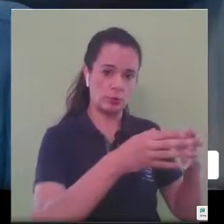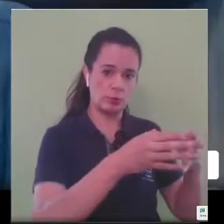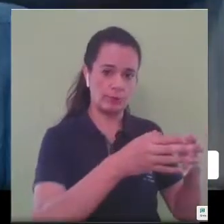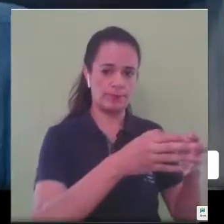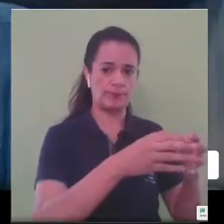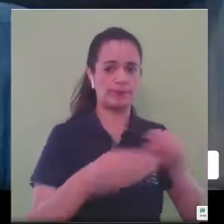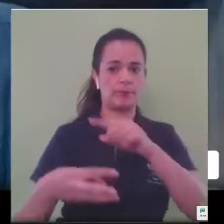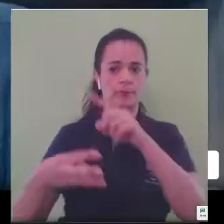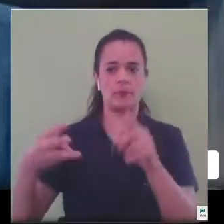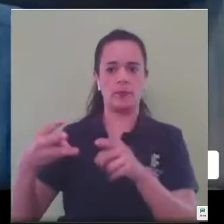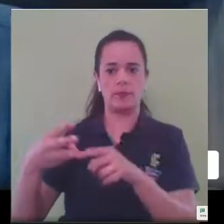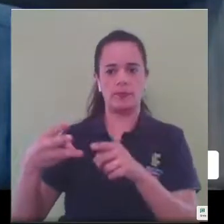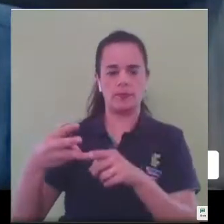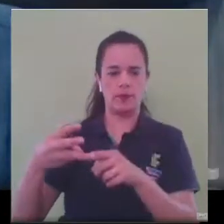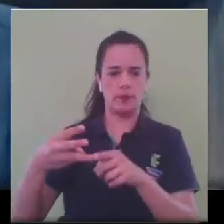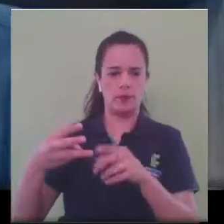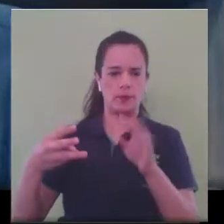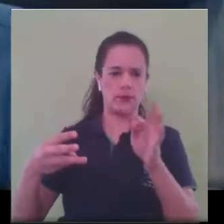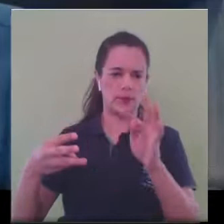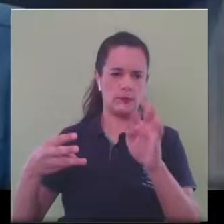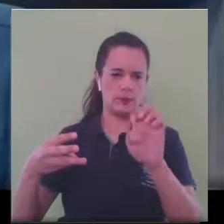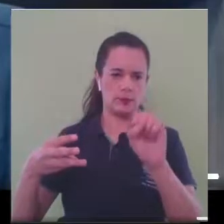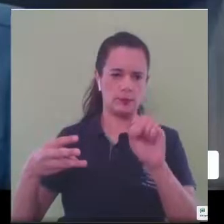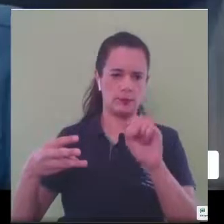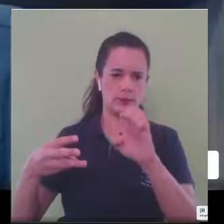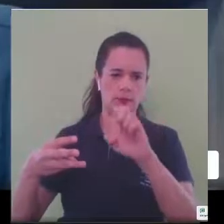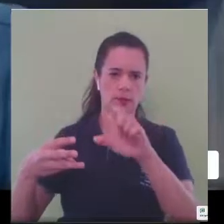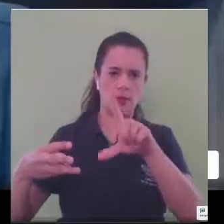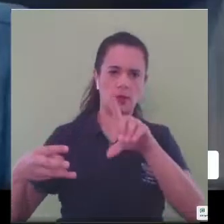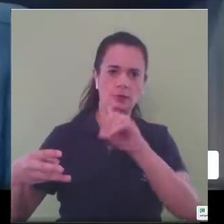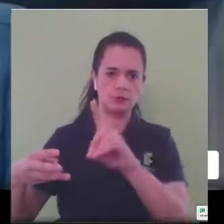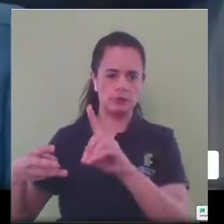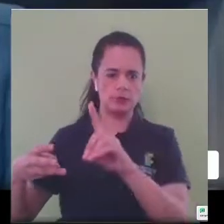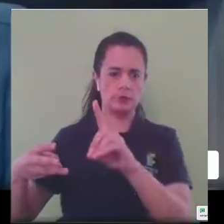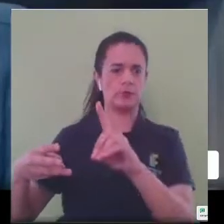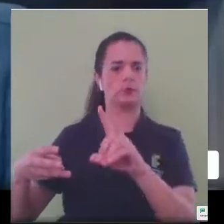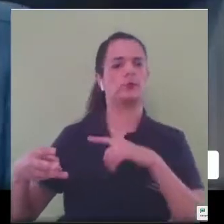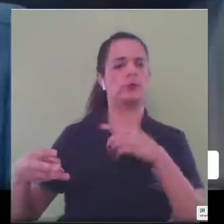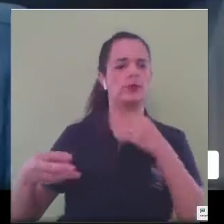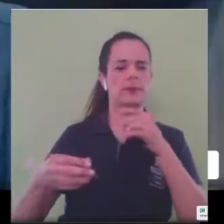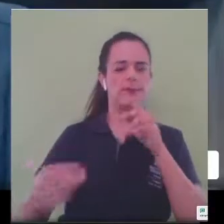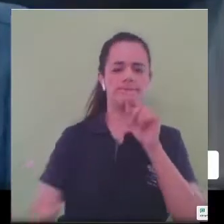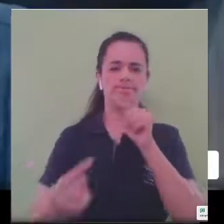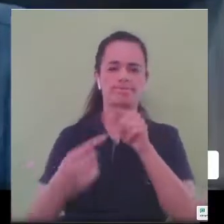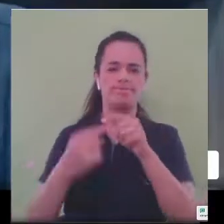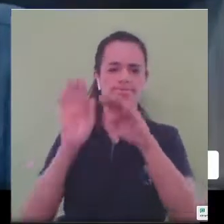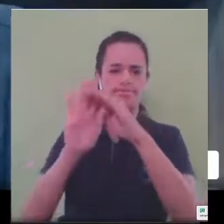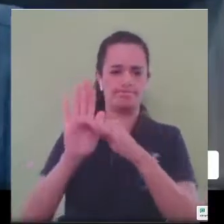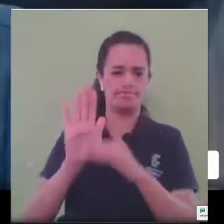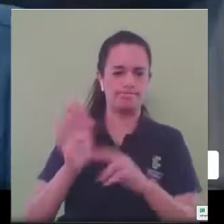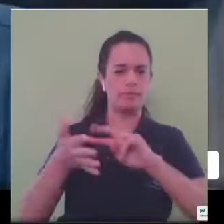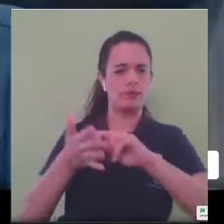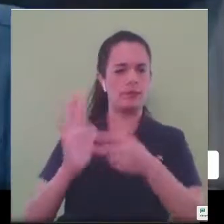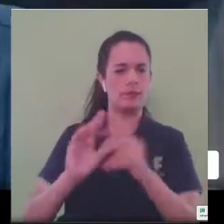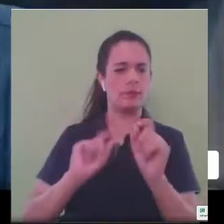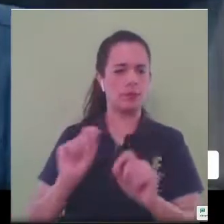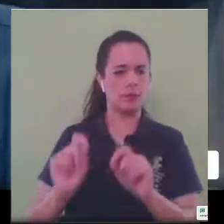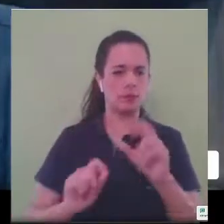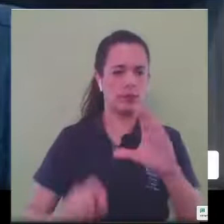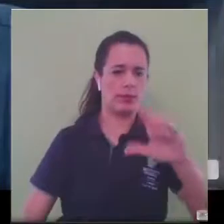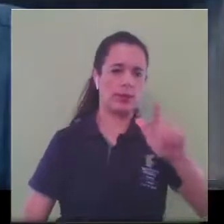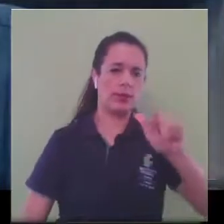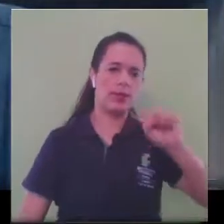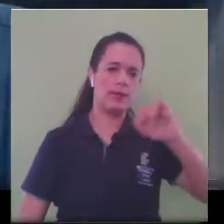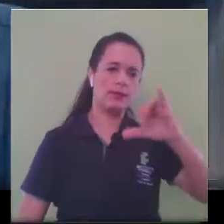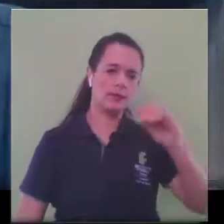né? T.S. Eliot foi também um grande crítico literário aí do século XX, tentou definir um clássico, mas trouxe a